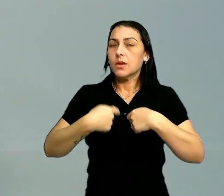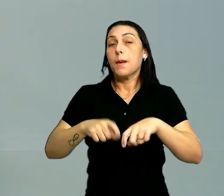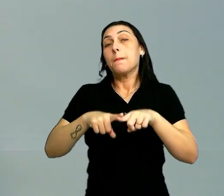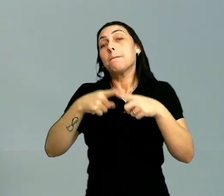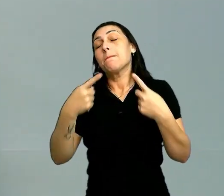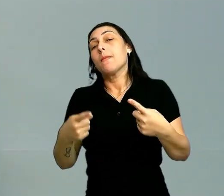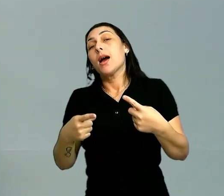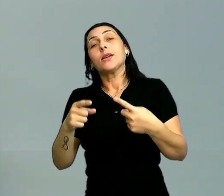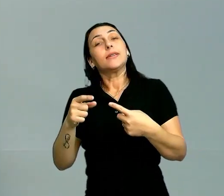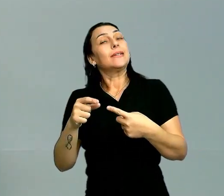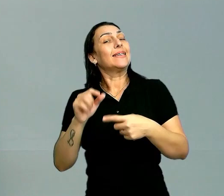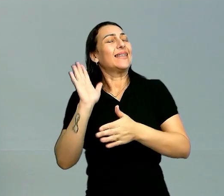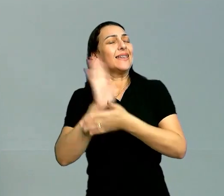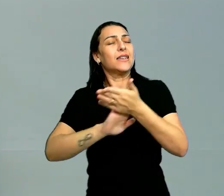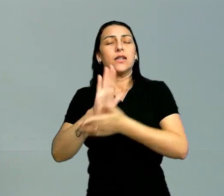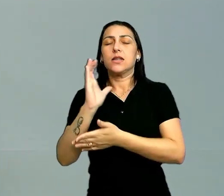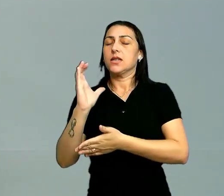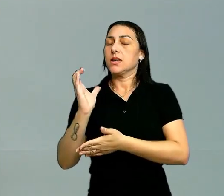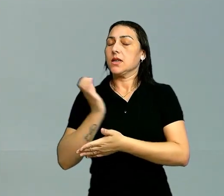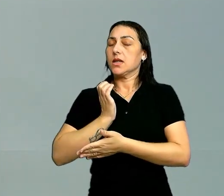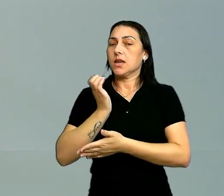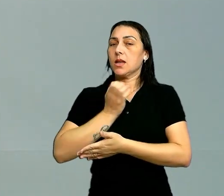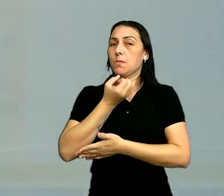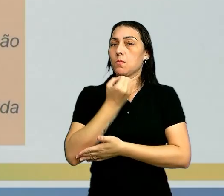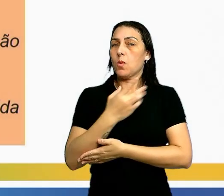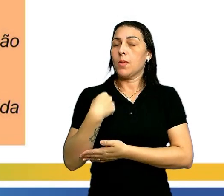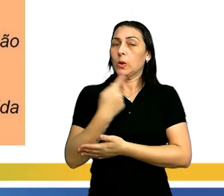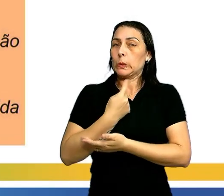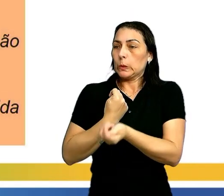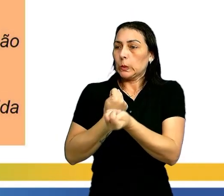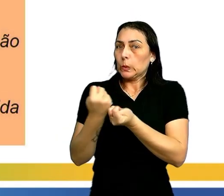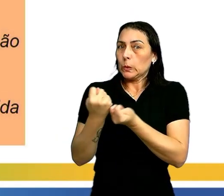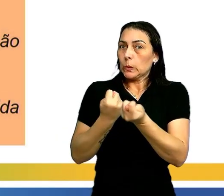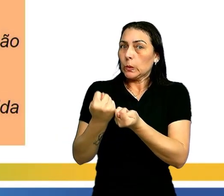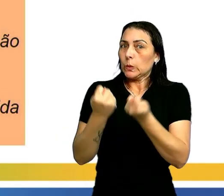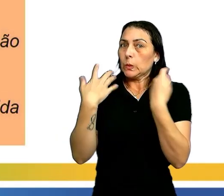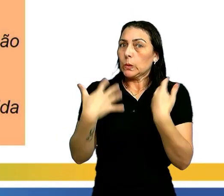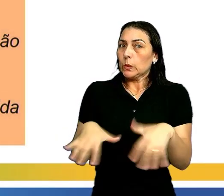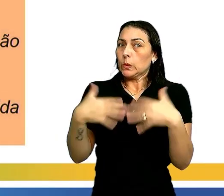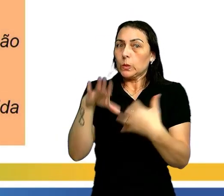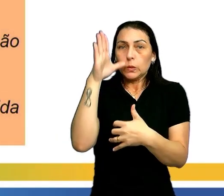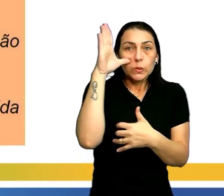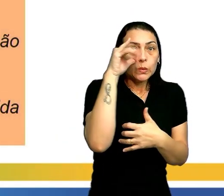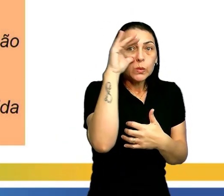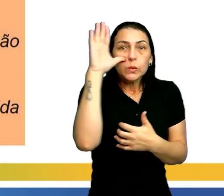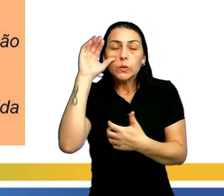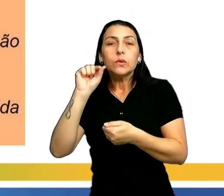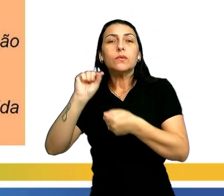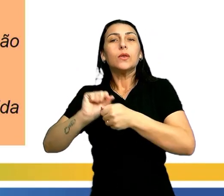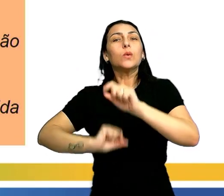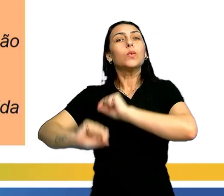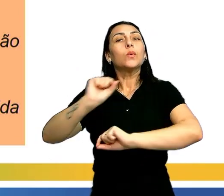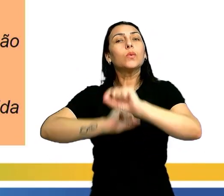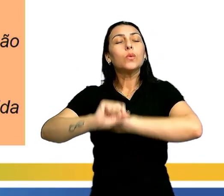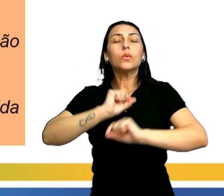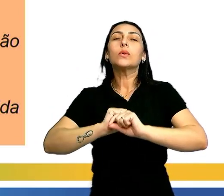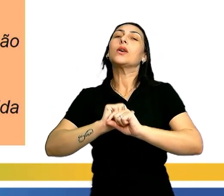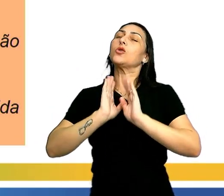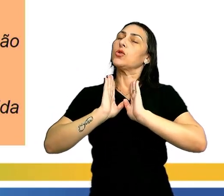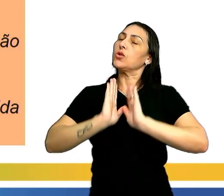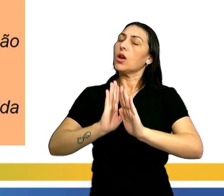mas nenhuma riqueza é suficiente para a nossa ganância. Então, o Kant ele vai enfatizar uma coisa que já